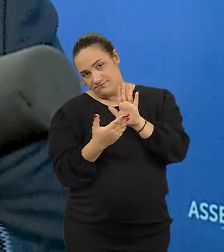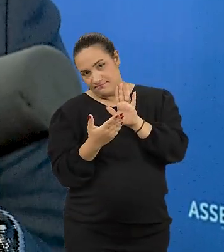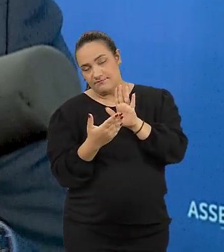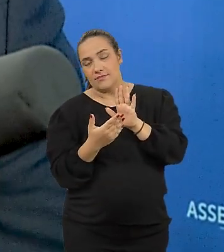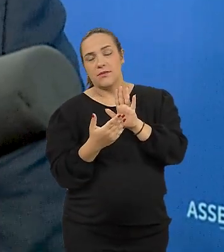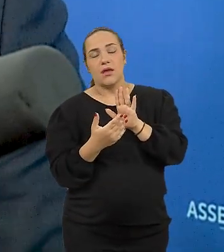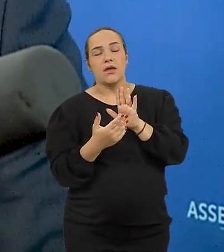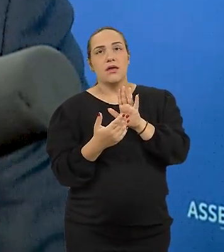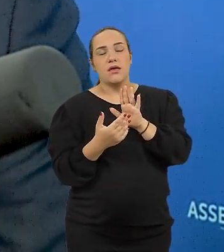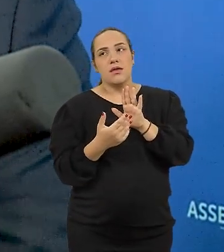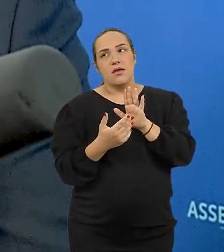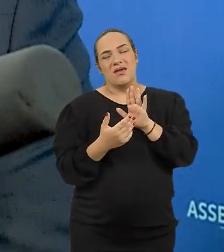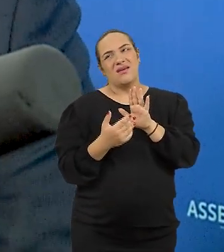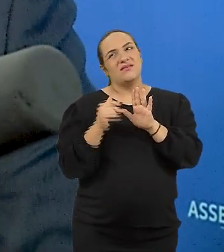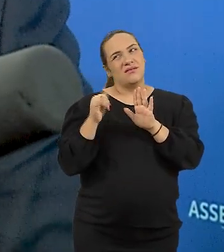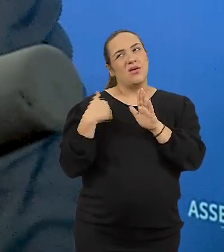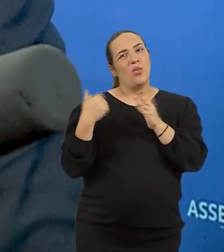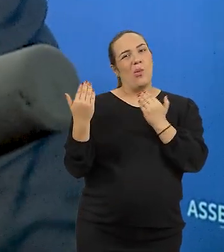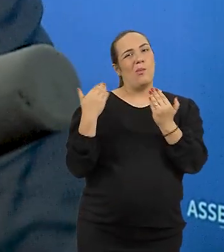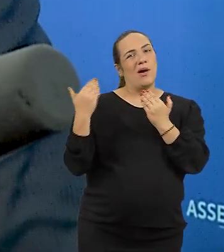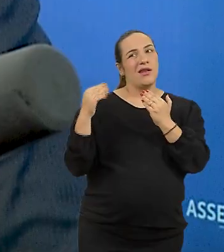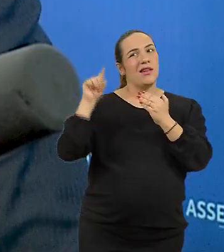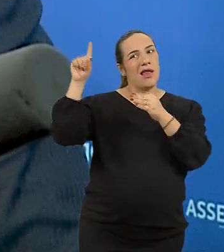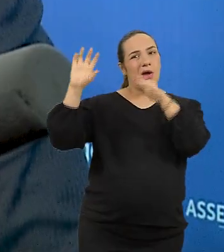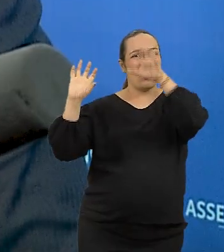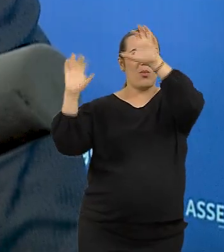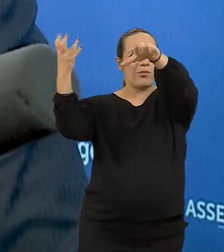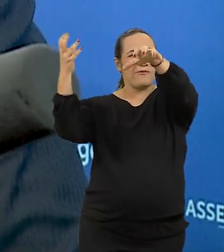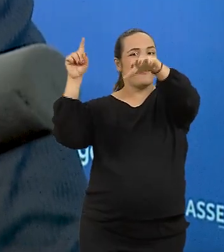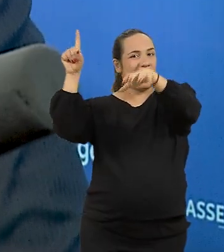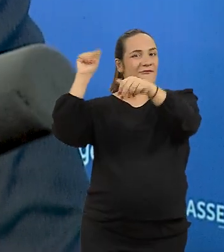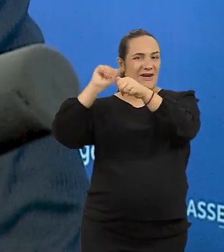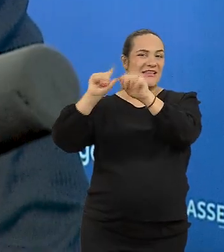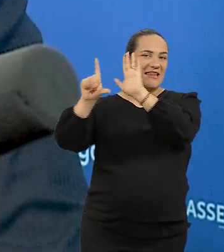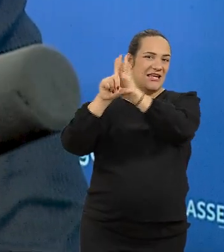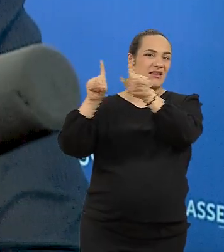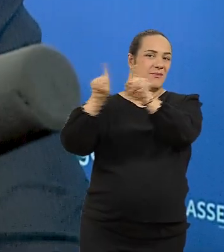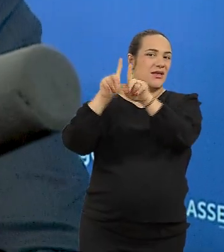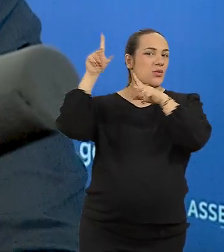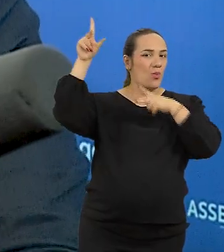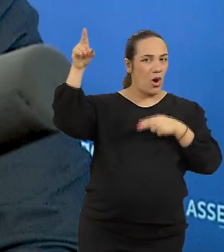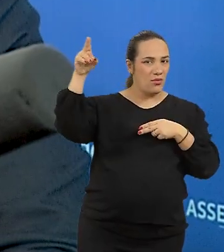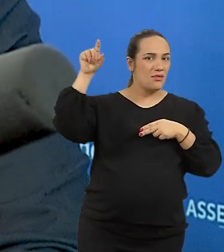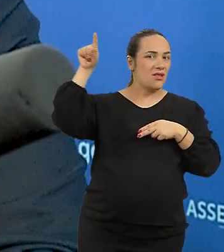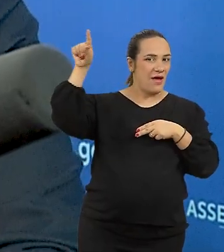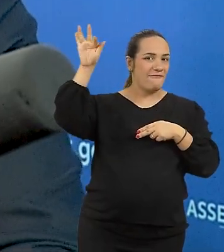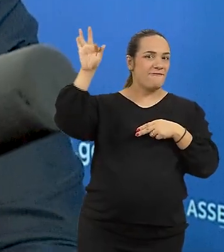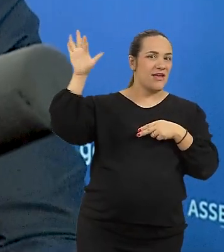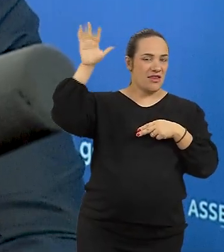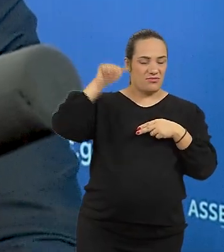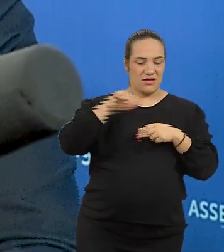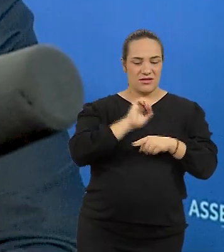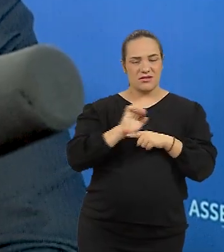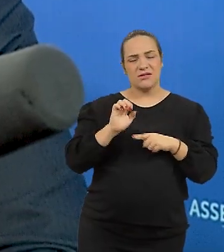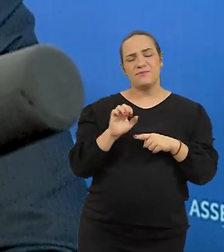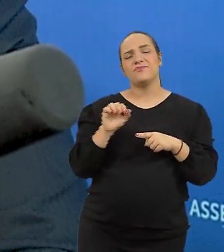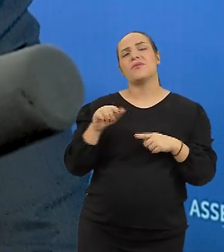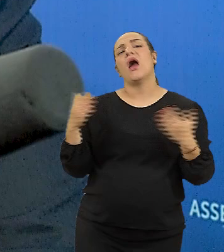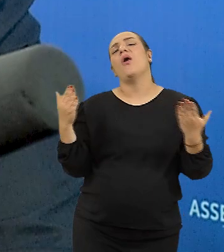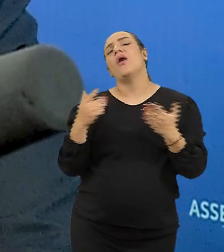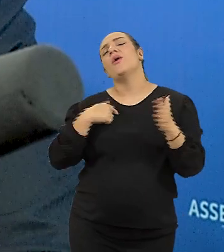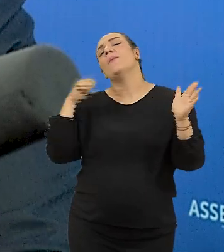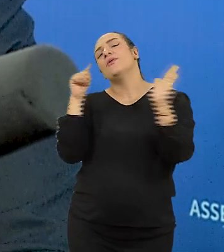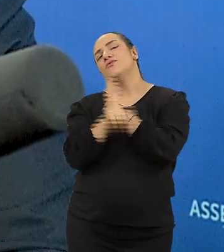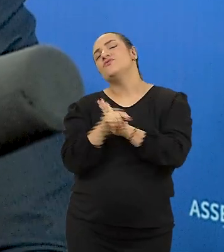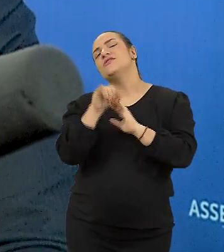gente pode remeter ao Congresso Nacional. E aí pergunto o desembargador Bertelli,